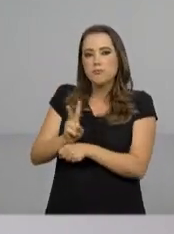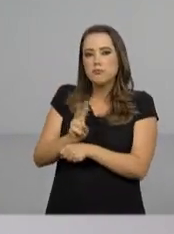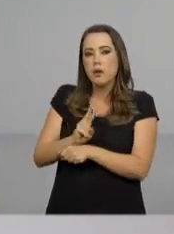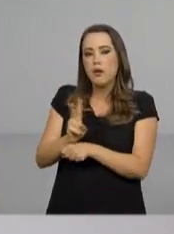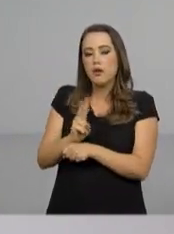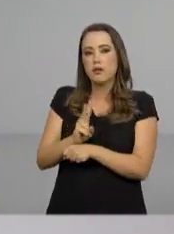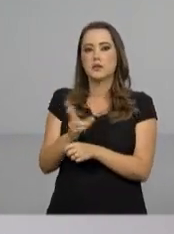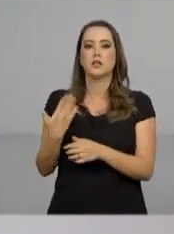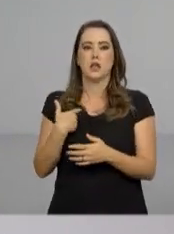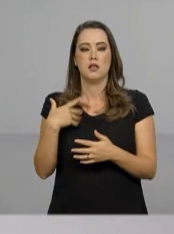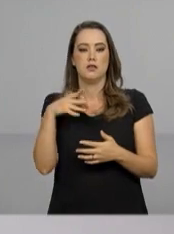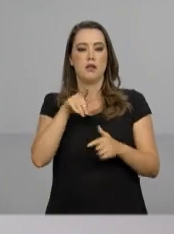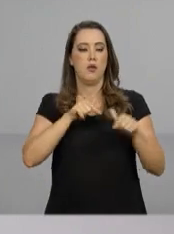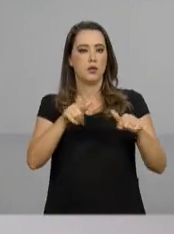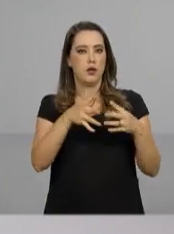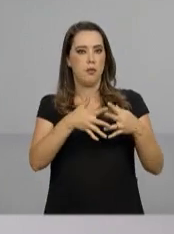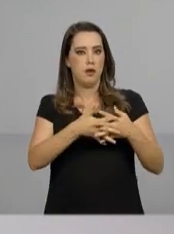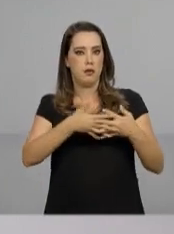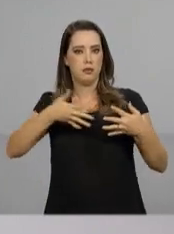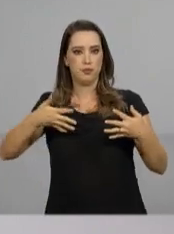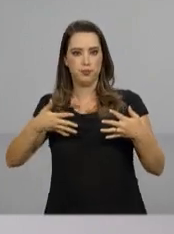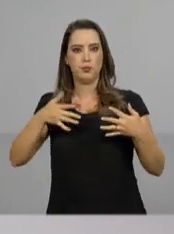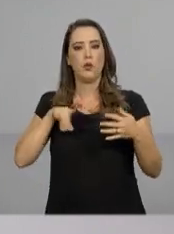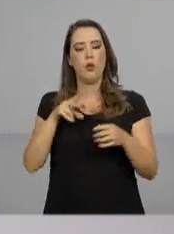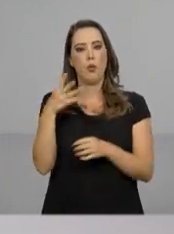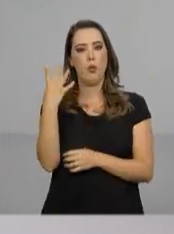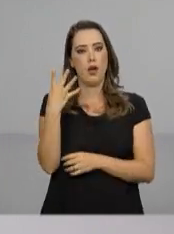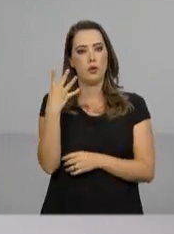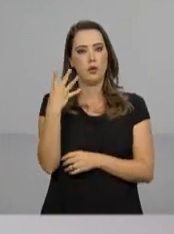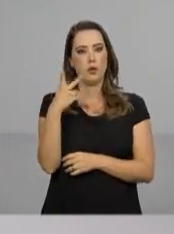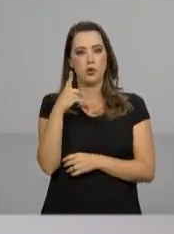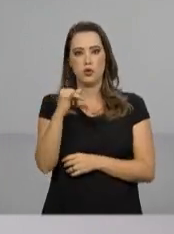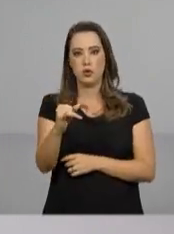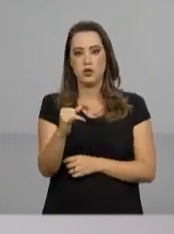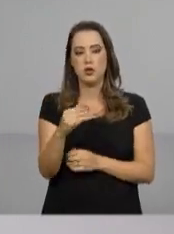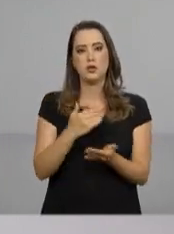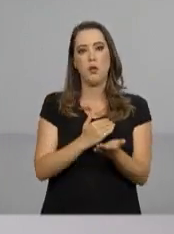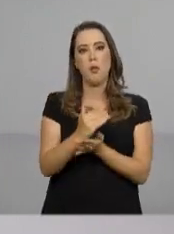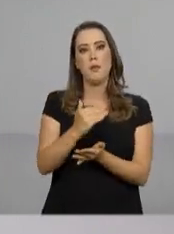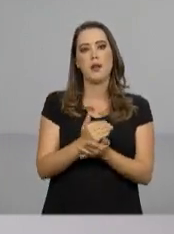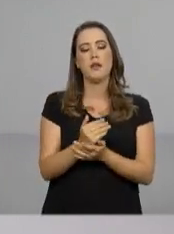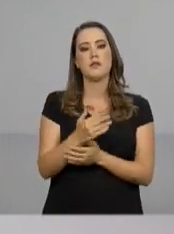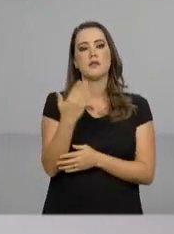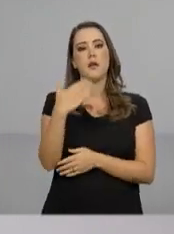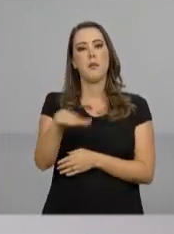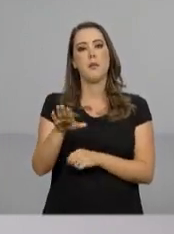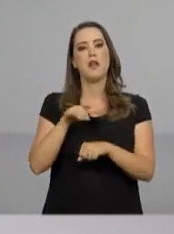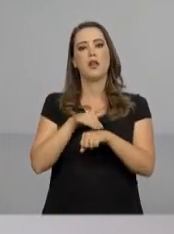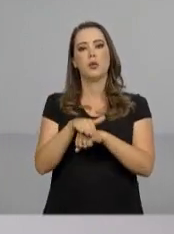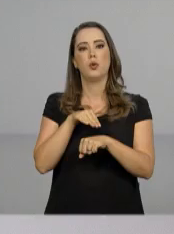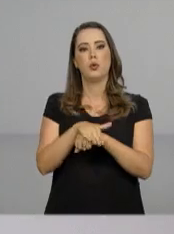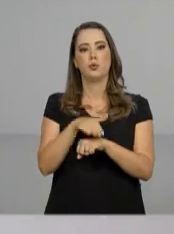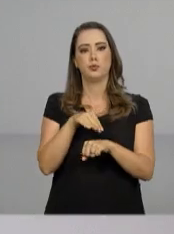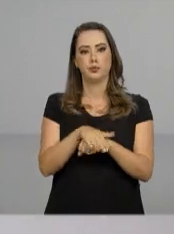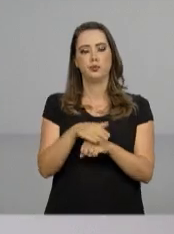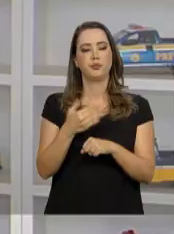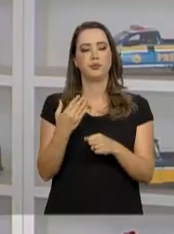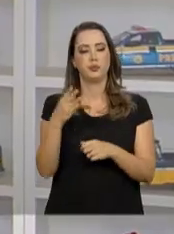Operação Independência vai durar 4 dias. Começa à meia-noite desta quinta-feira e vai até meia-noite de